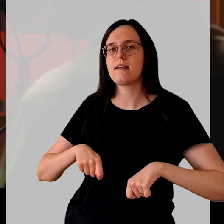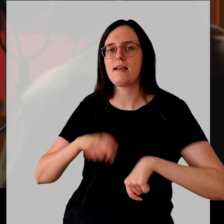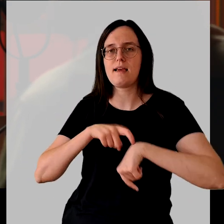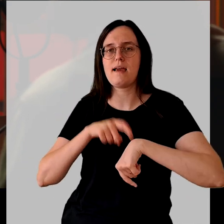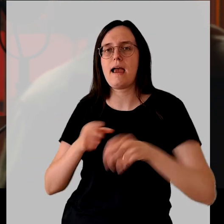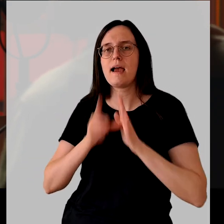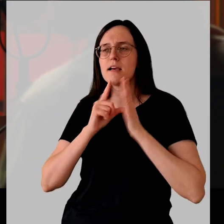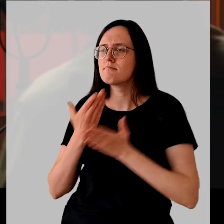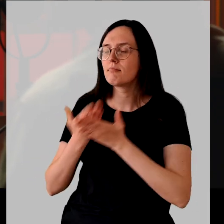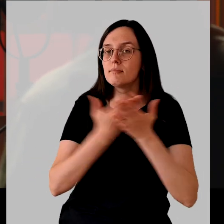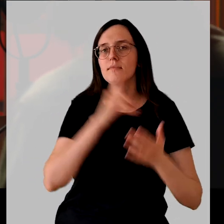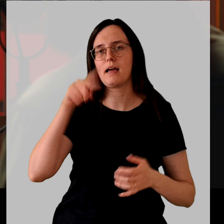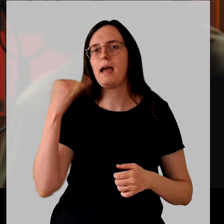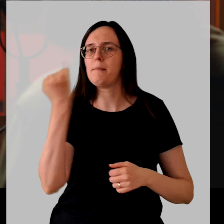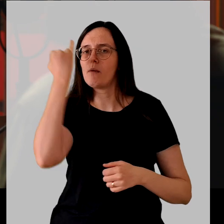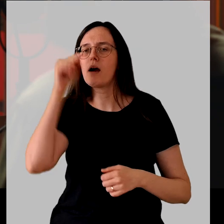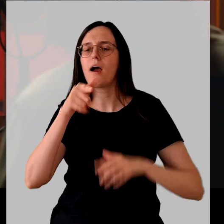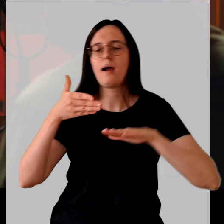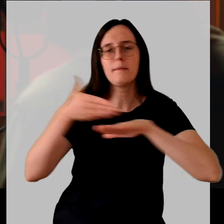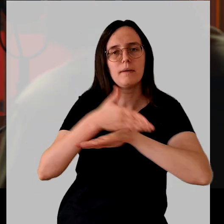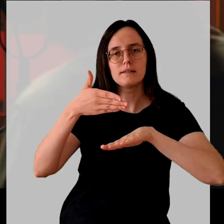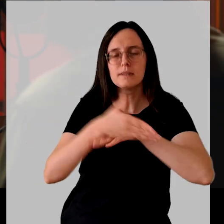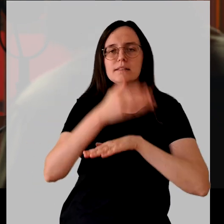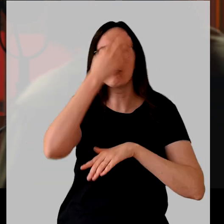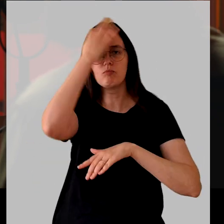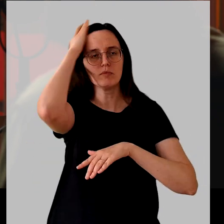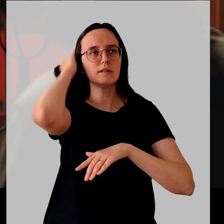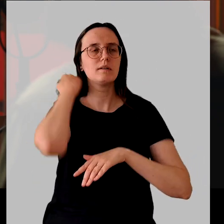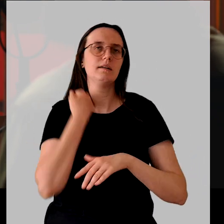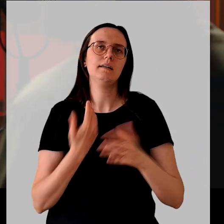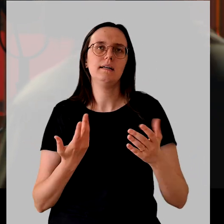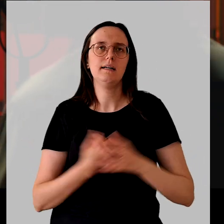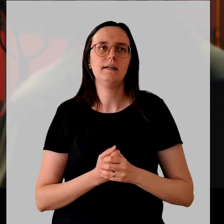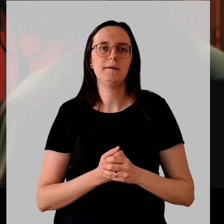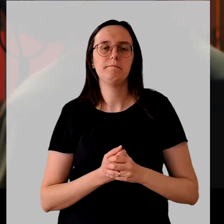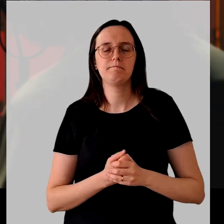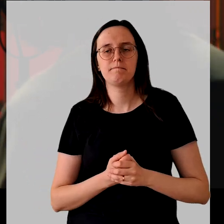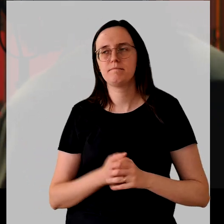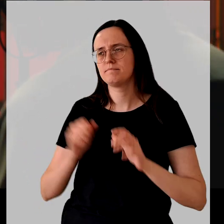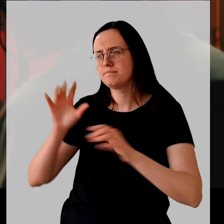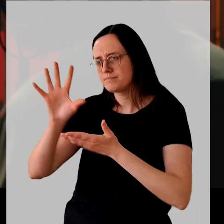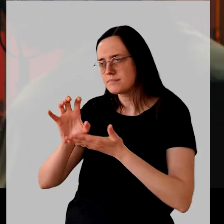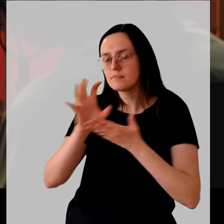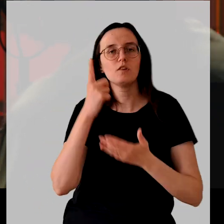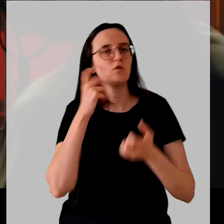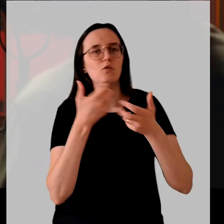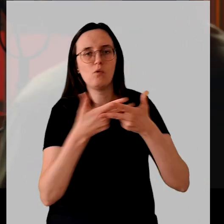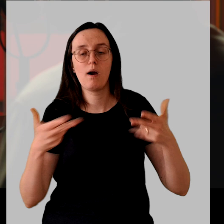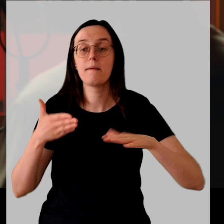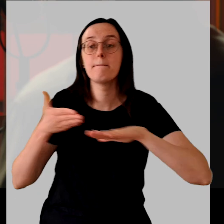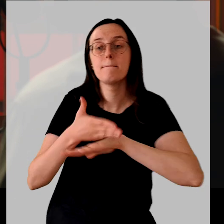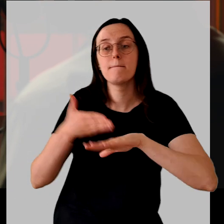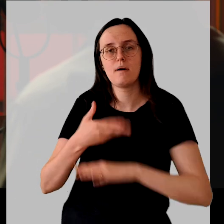na pré-produção, né? É importante essa participação, né? A captação de som direto